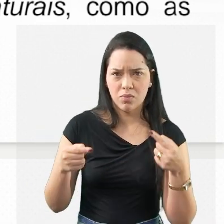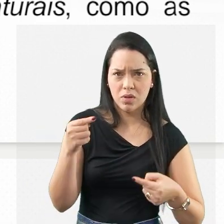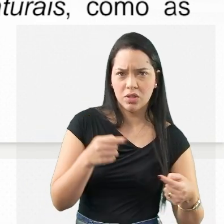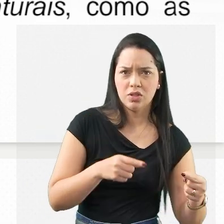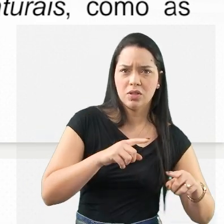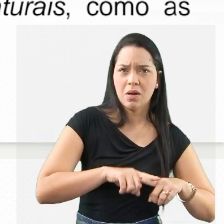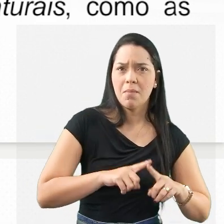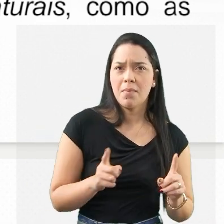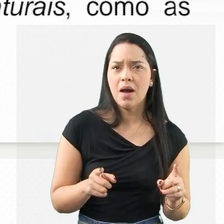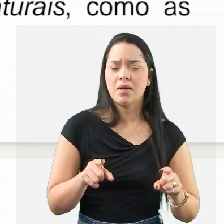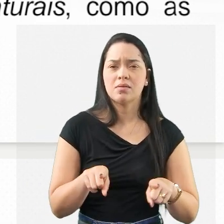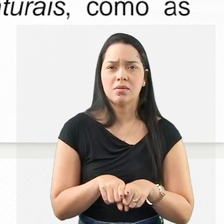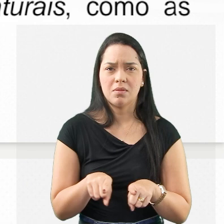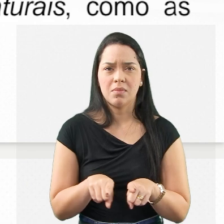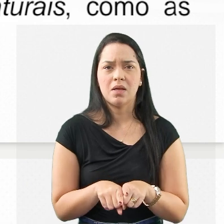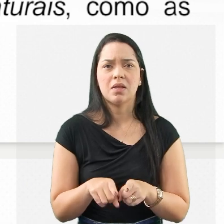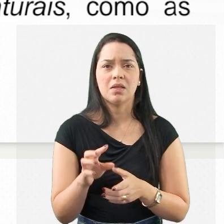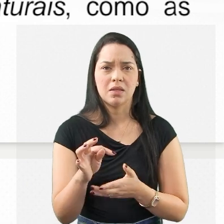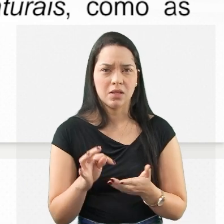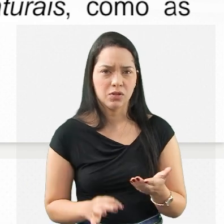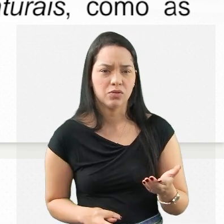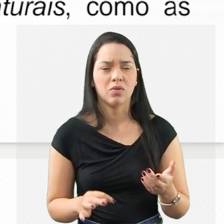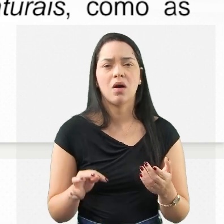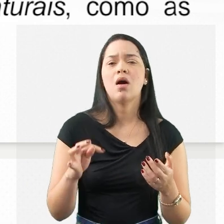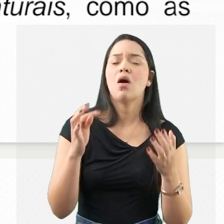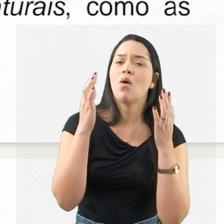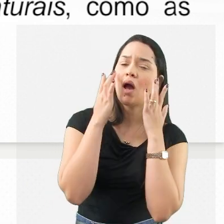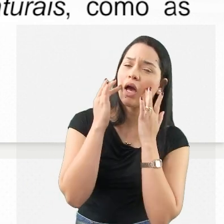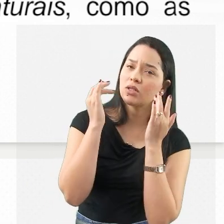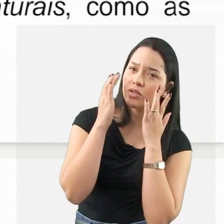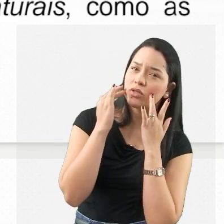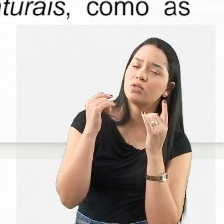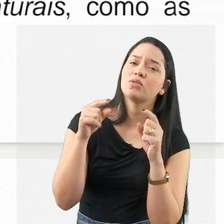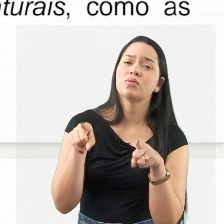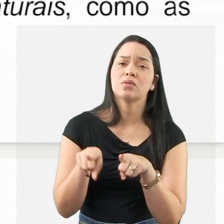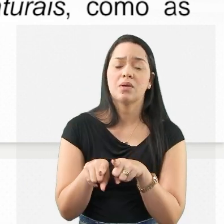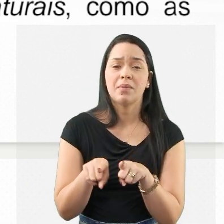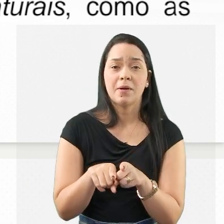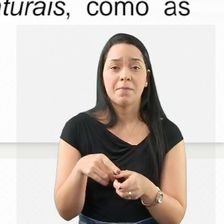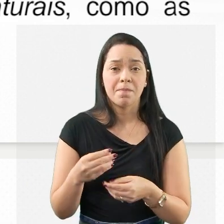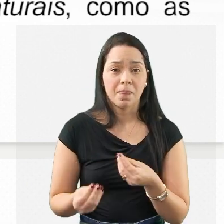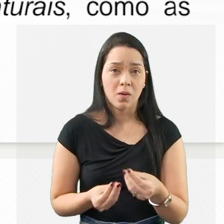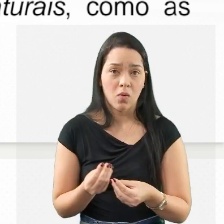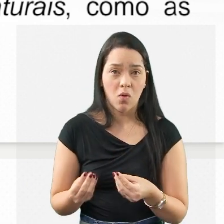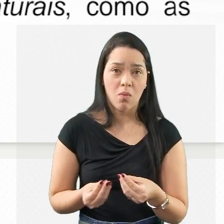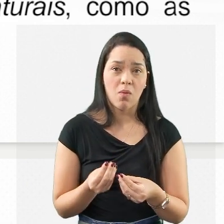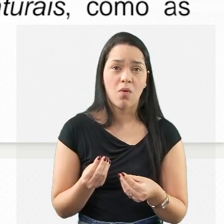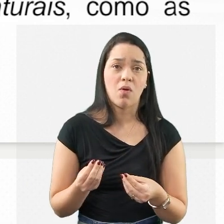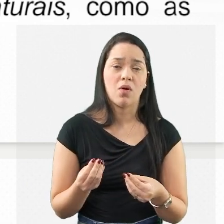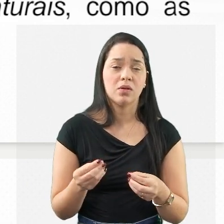mas o arranjo textual, artístico, a forma como a literatura possibilita o autor, o